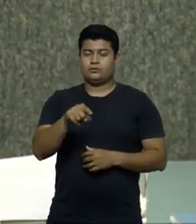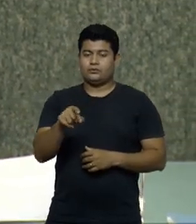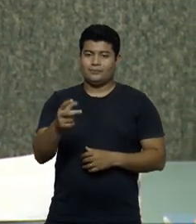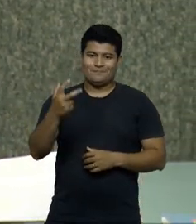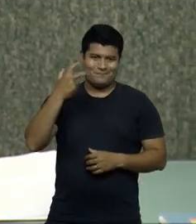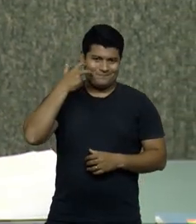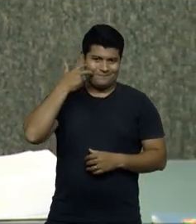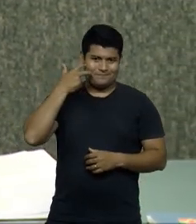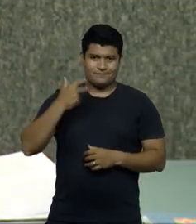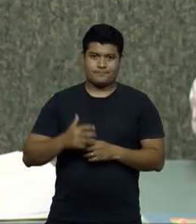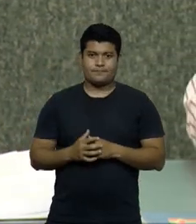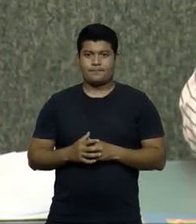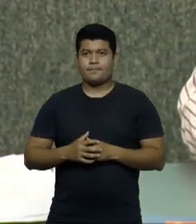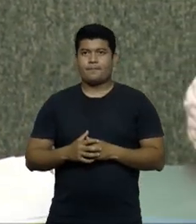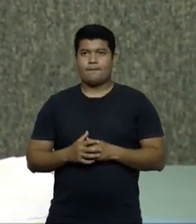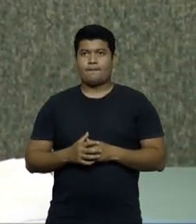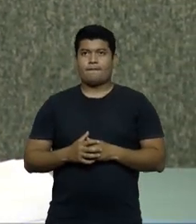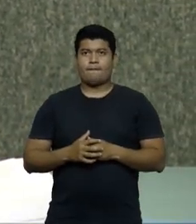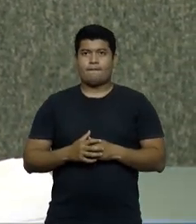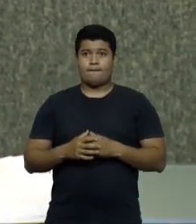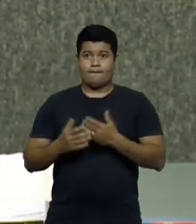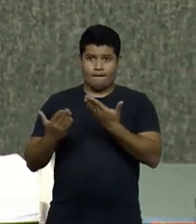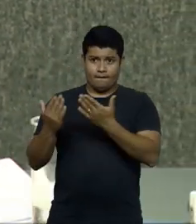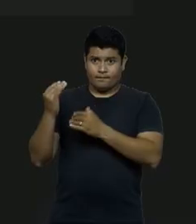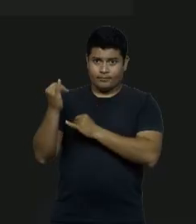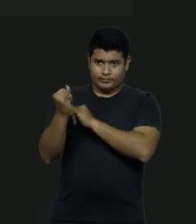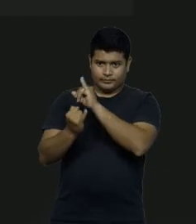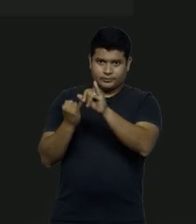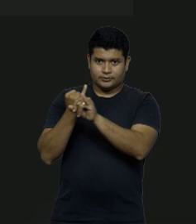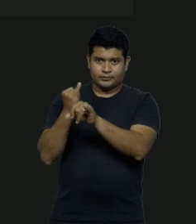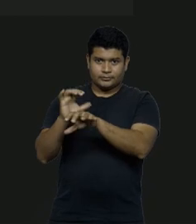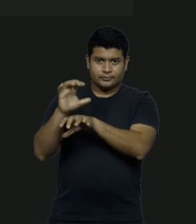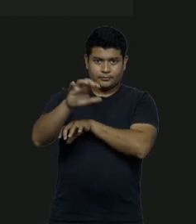Abel está virtual são vendo